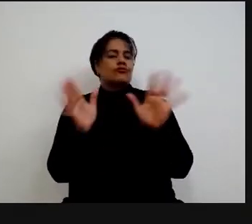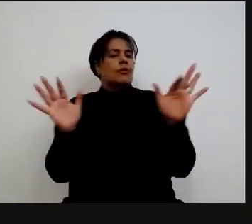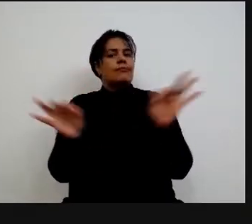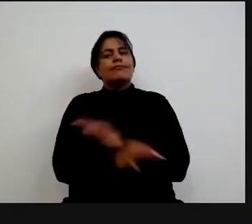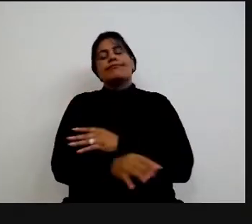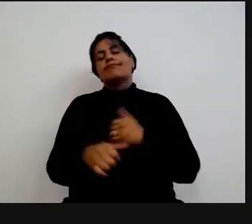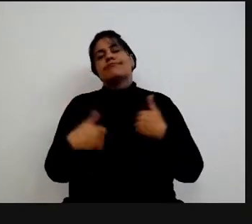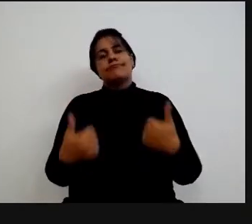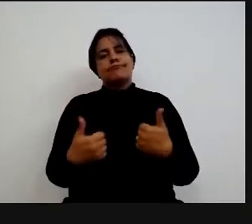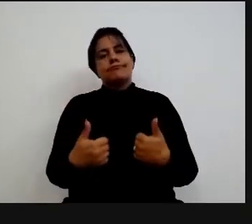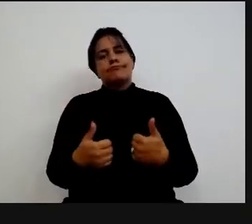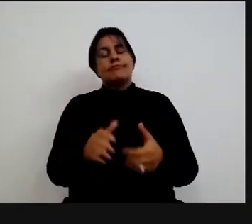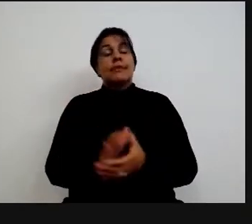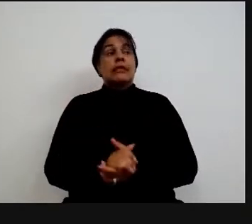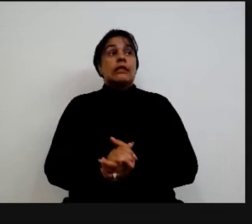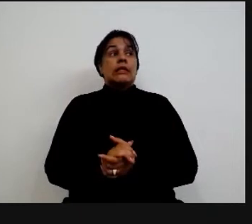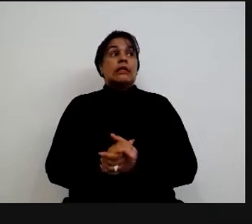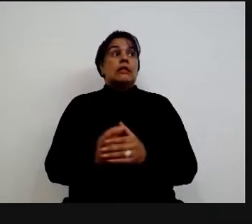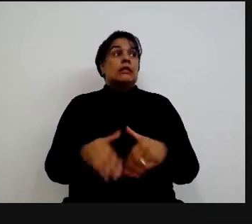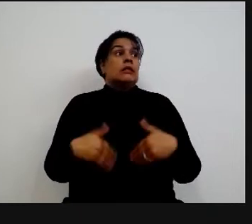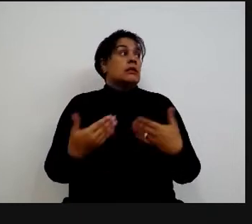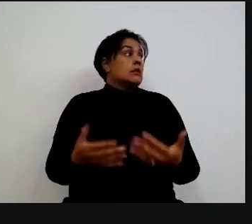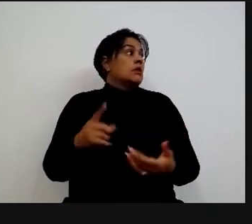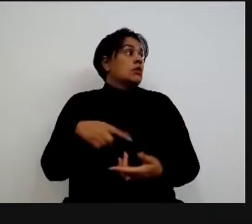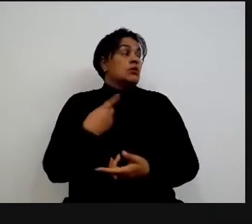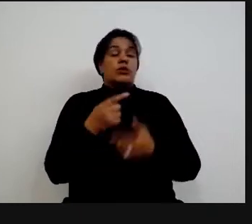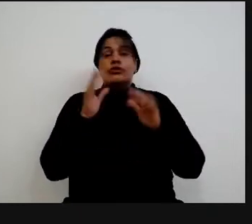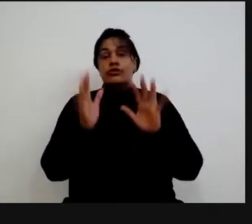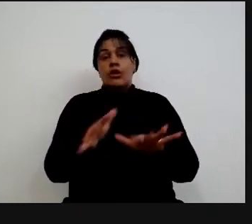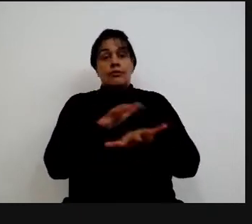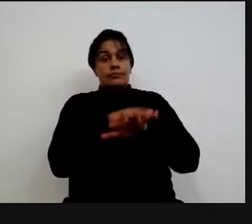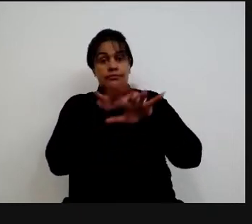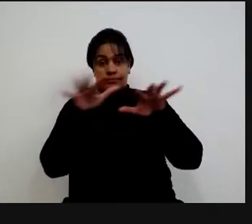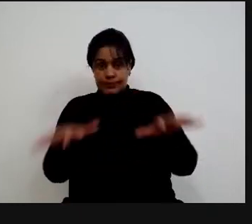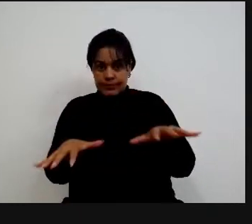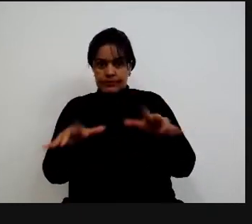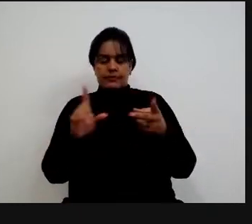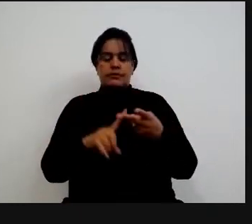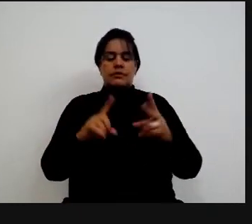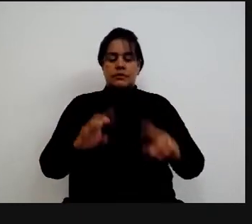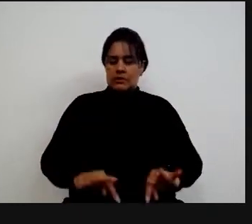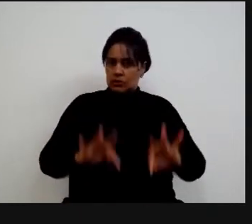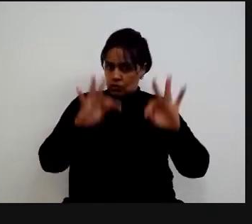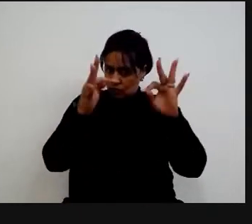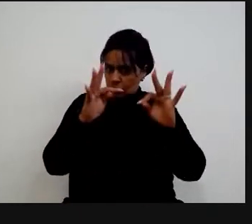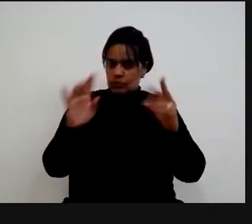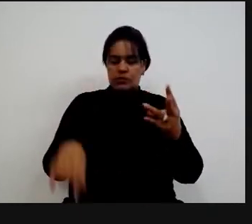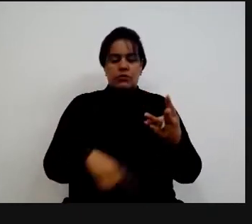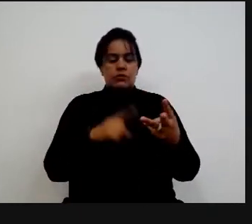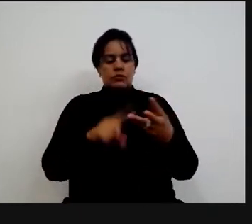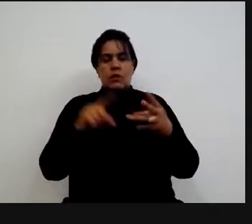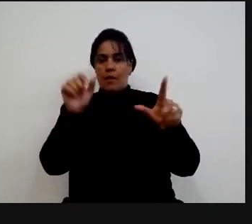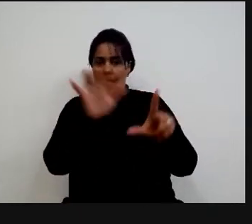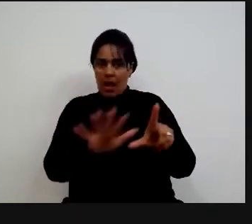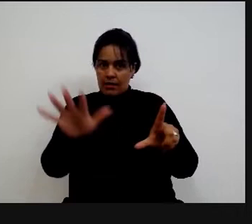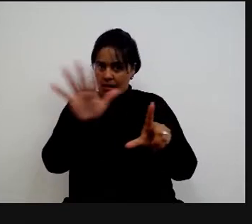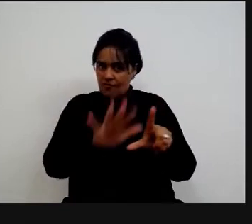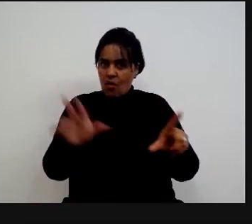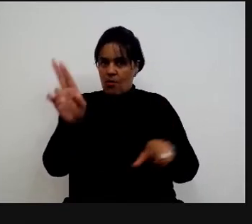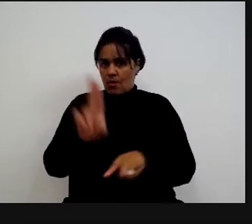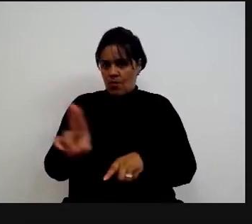isso. Então, a gente já tinha equipamentos, nós já tínhamos a tecnologia, nós já tínhamos plataforma